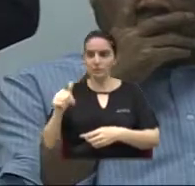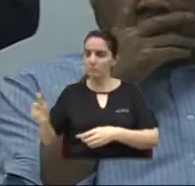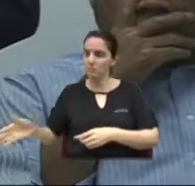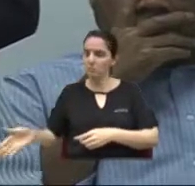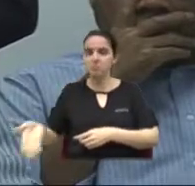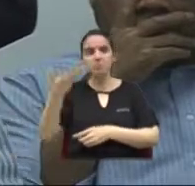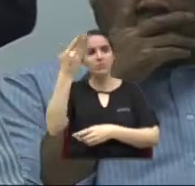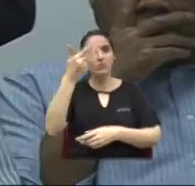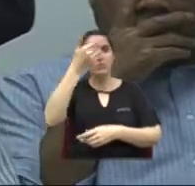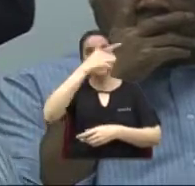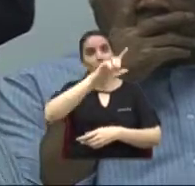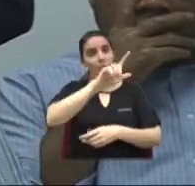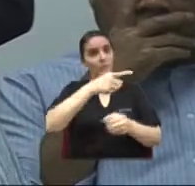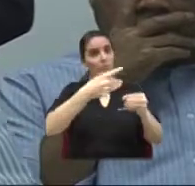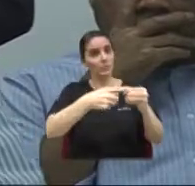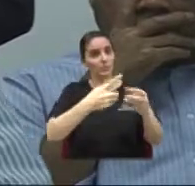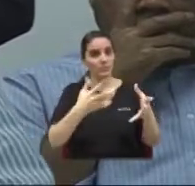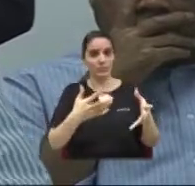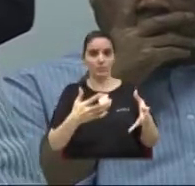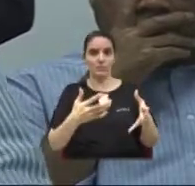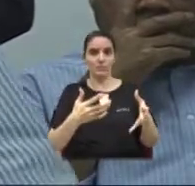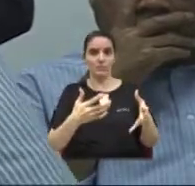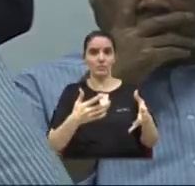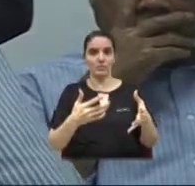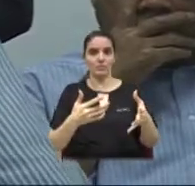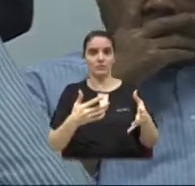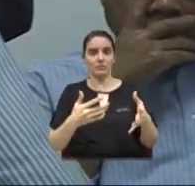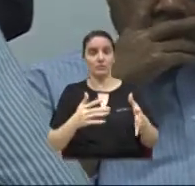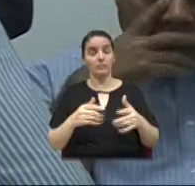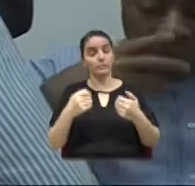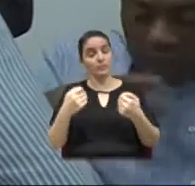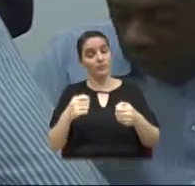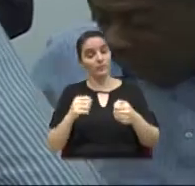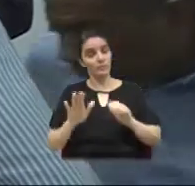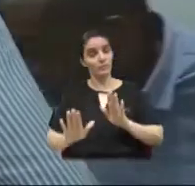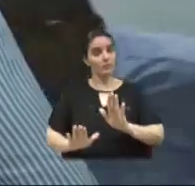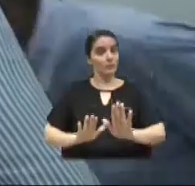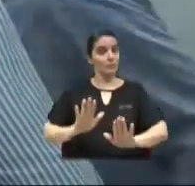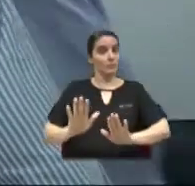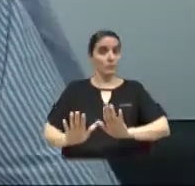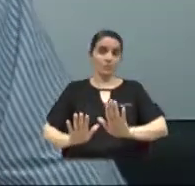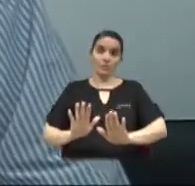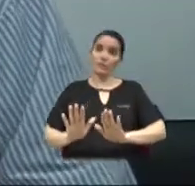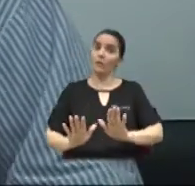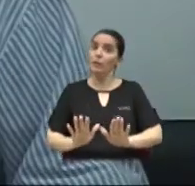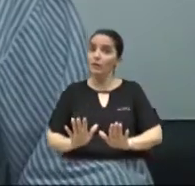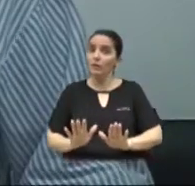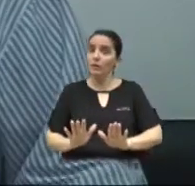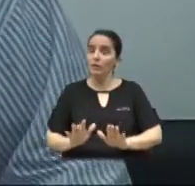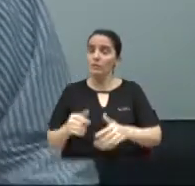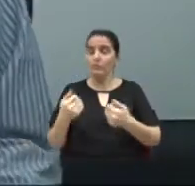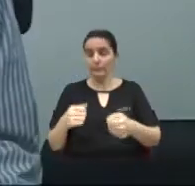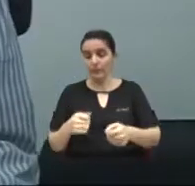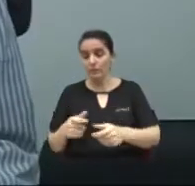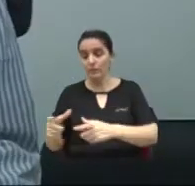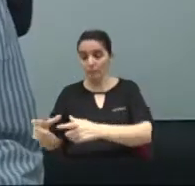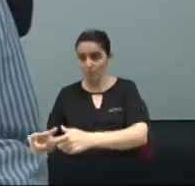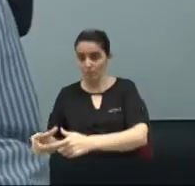Então temos que tomar cuidado. Sou favorável que se mude, que se troque, que se